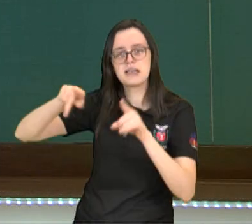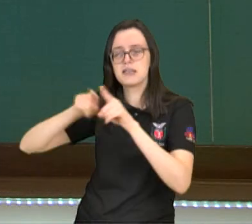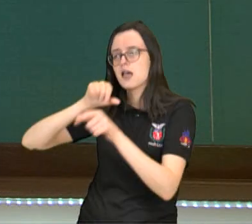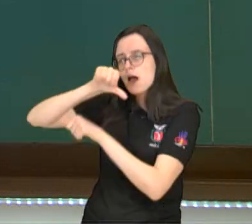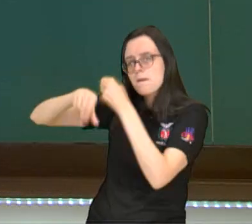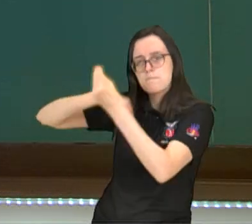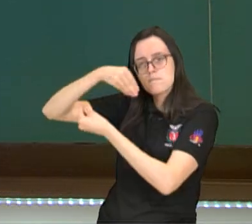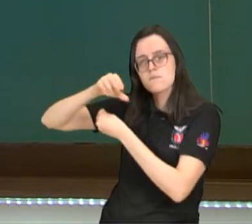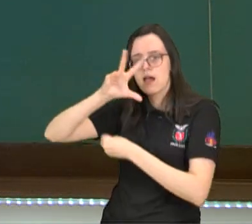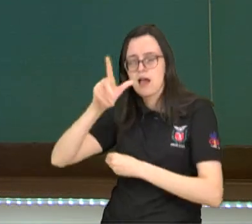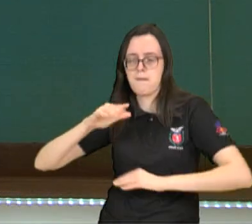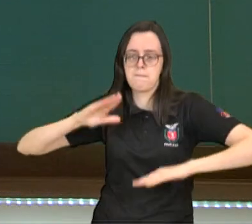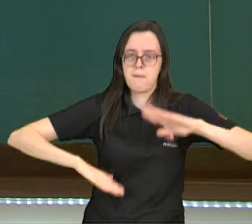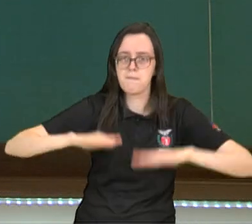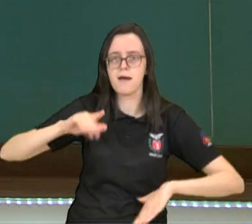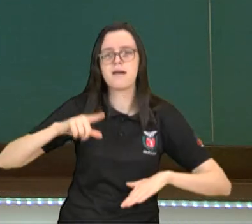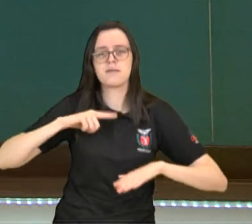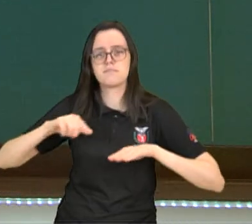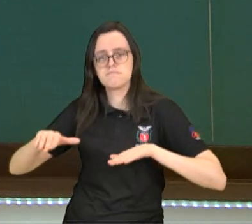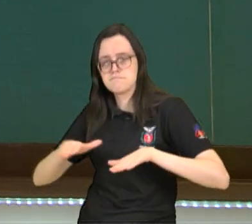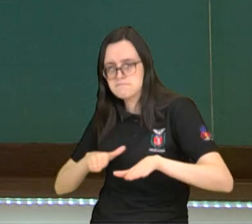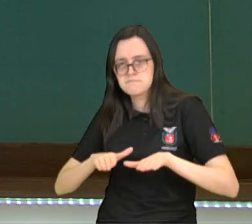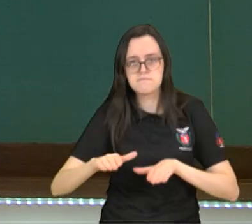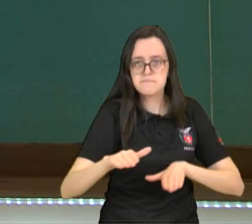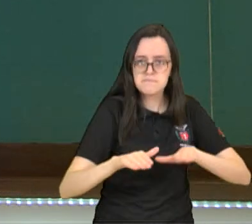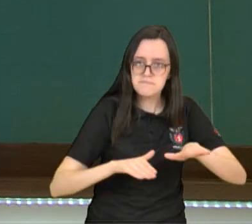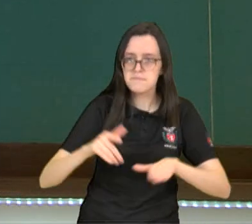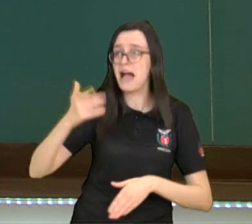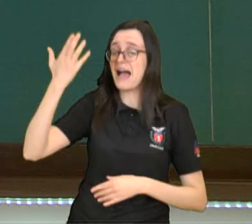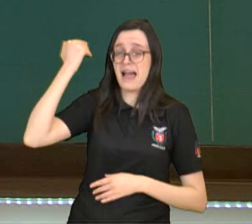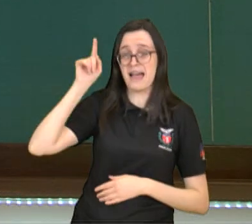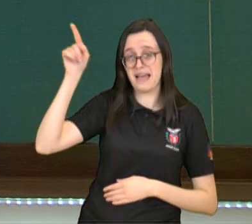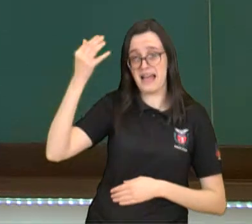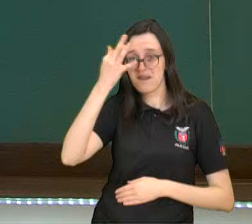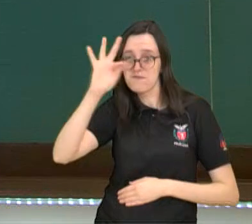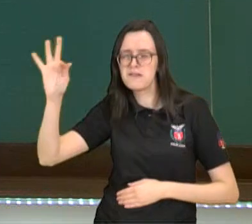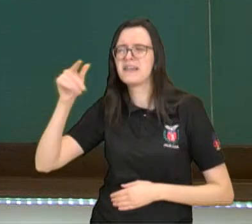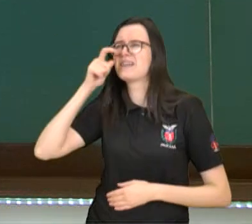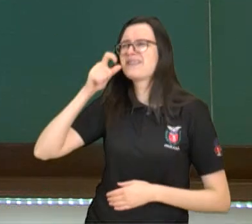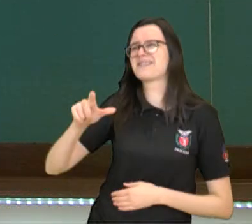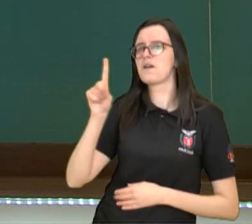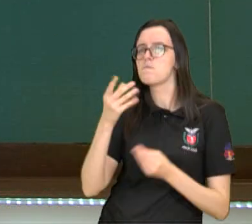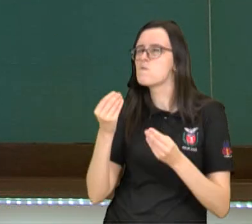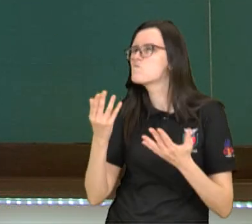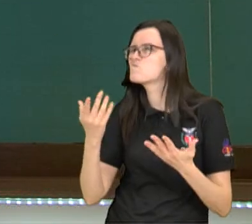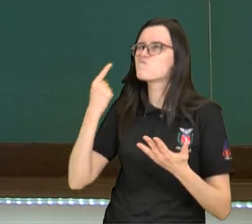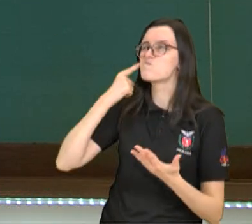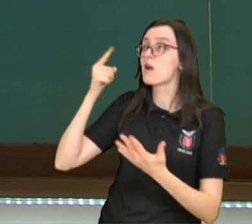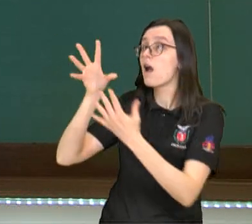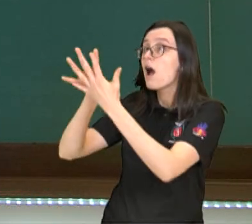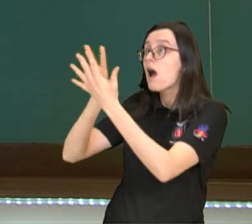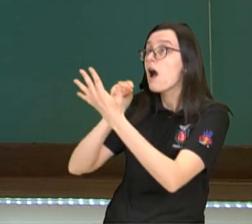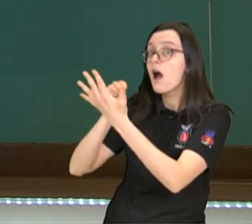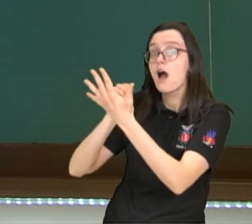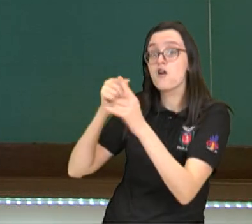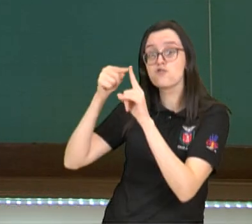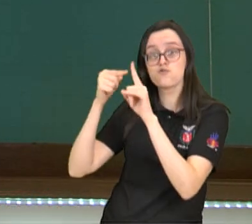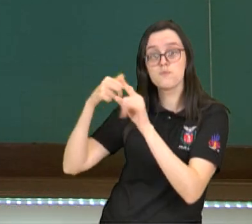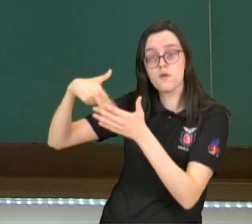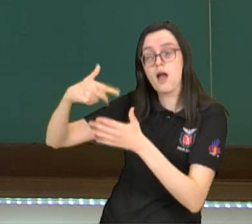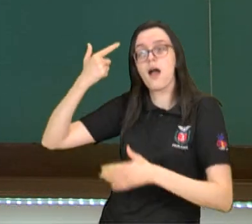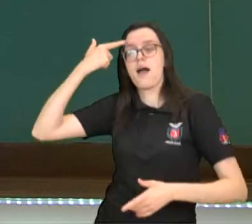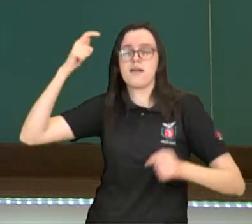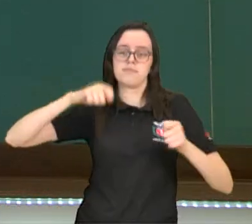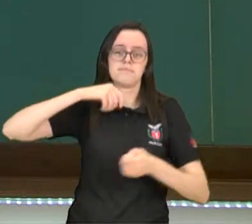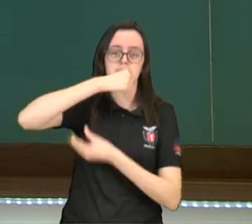dos africanos, junto com o minuete, que não era tão interessante para os africanos, e na hora de imitar a dança dos franceses,